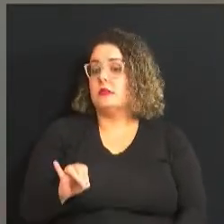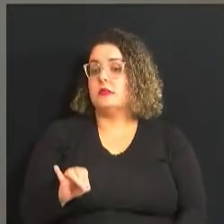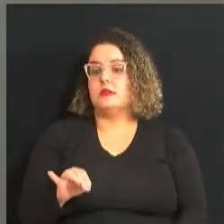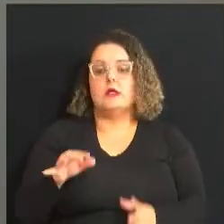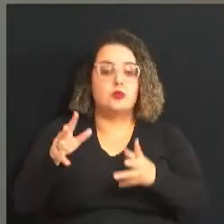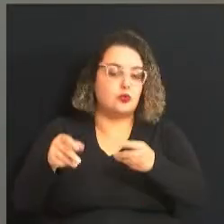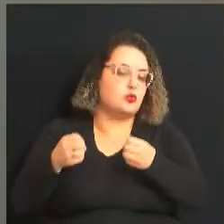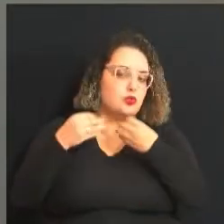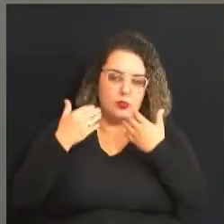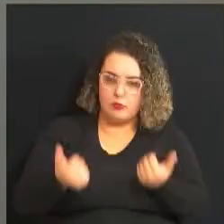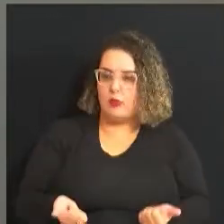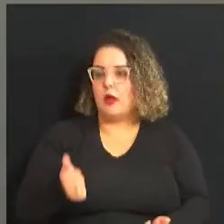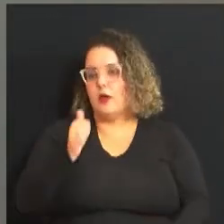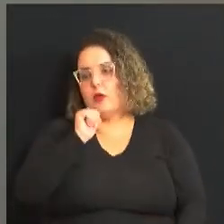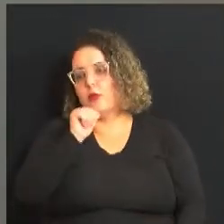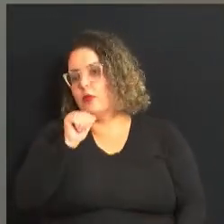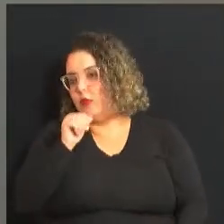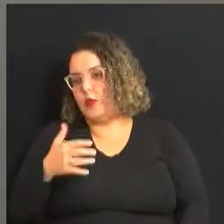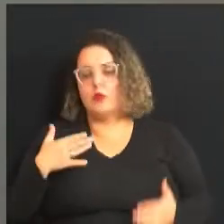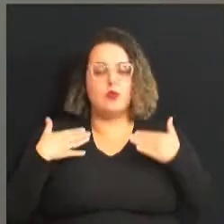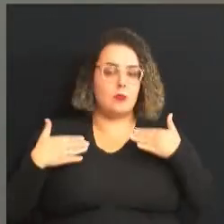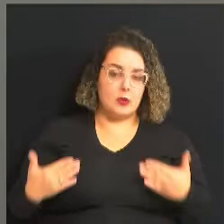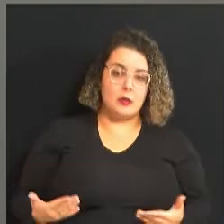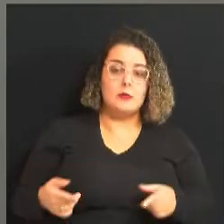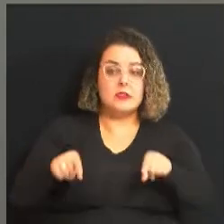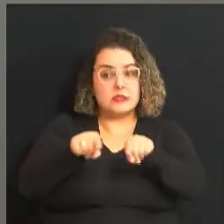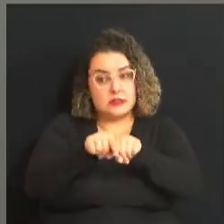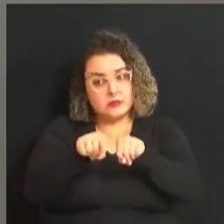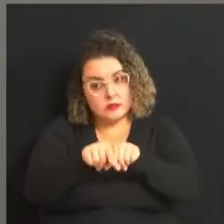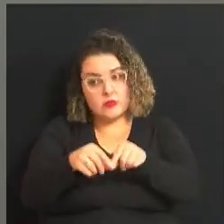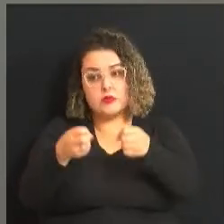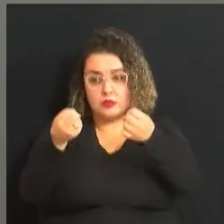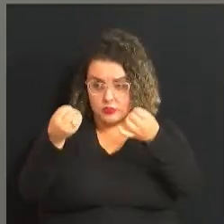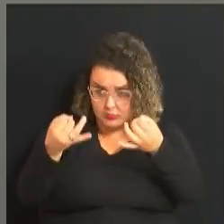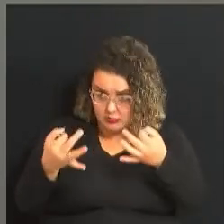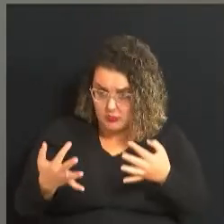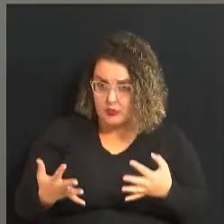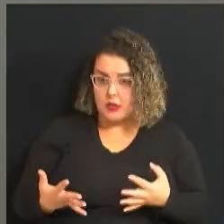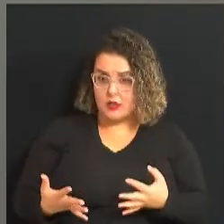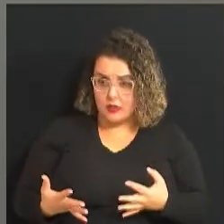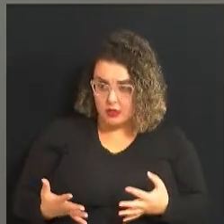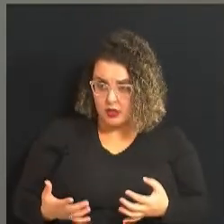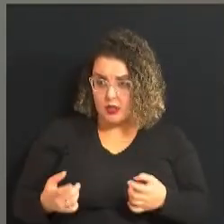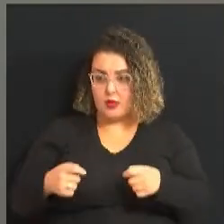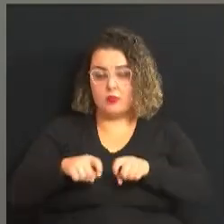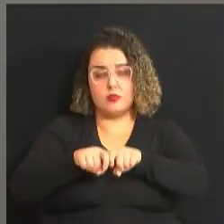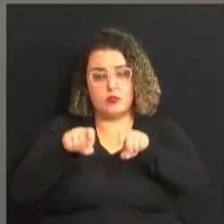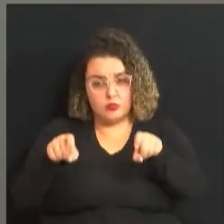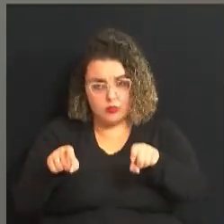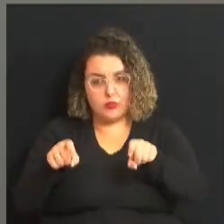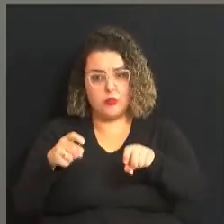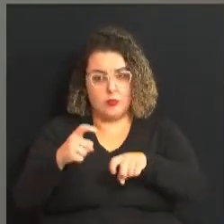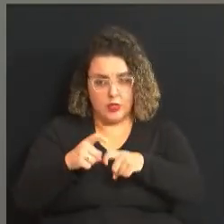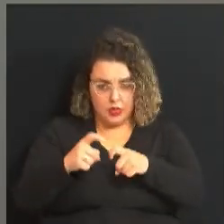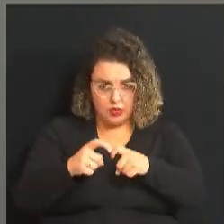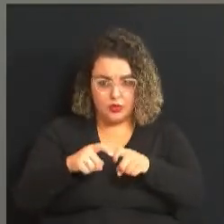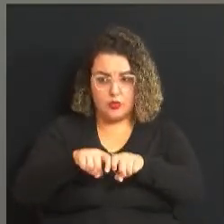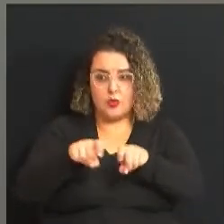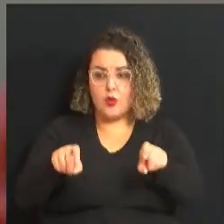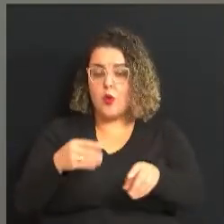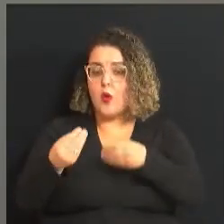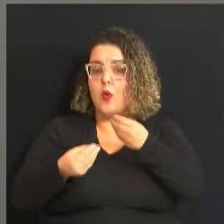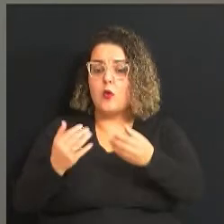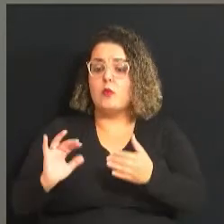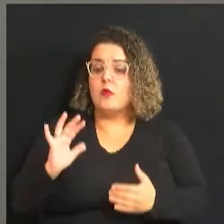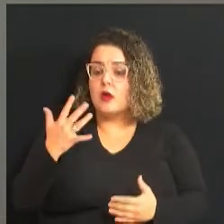com essa menstruação, com o corpo dela, mas também para dar orientações, né? Para o ginecologista explicar como vai ser daqui para